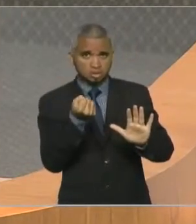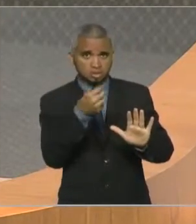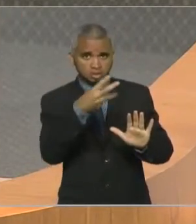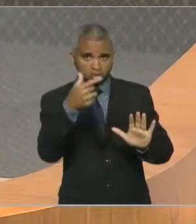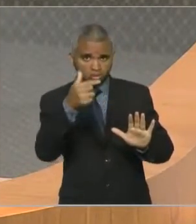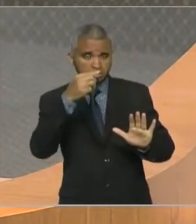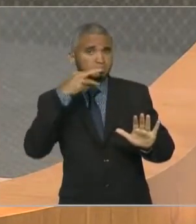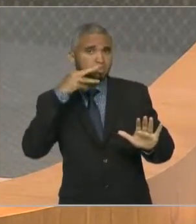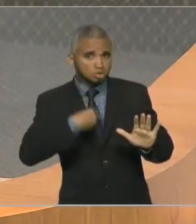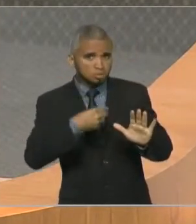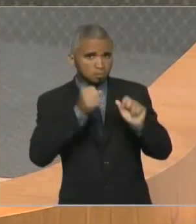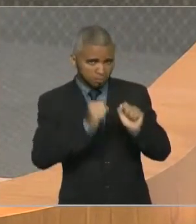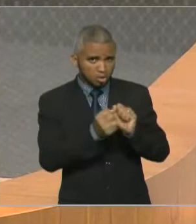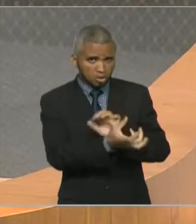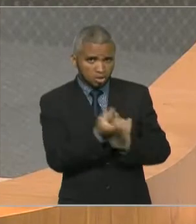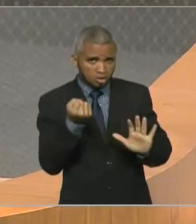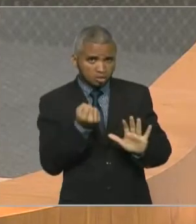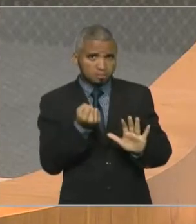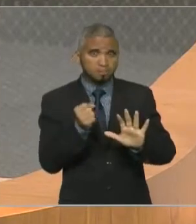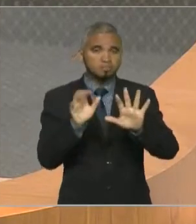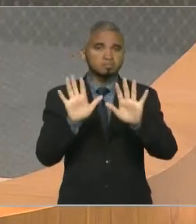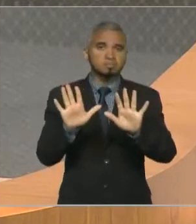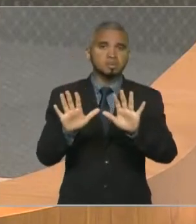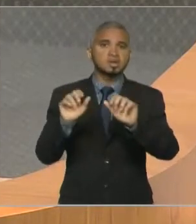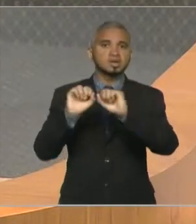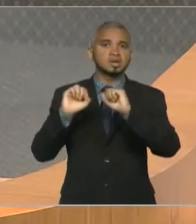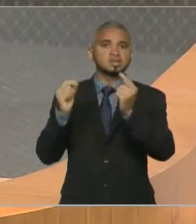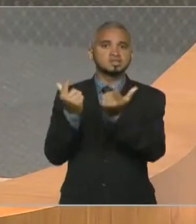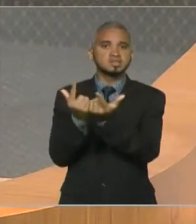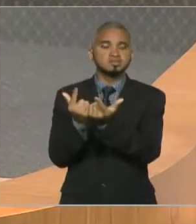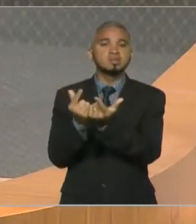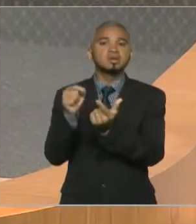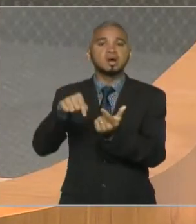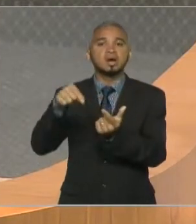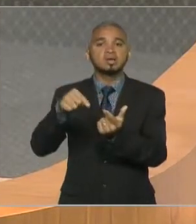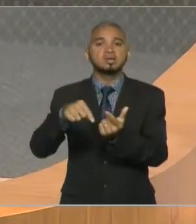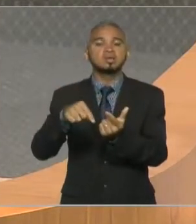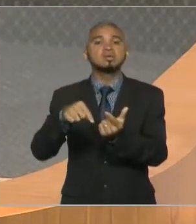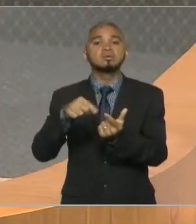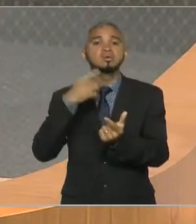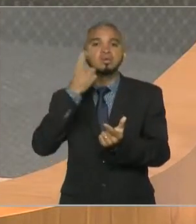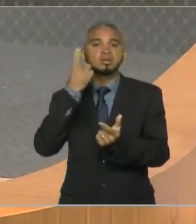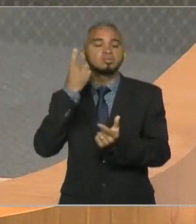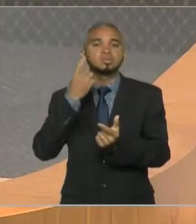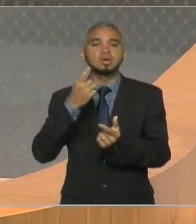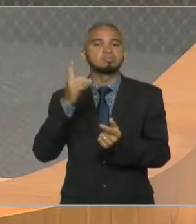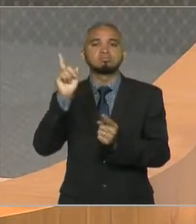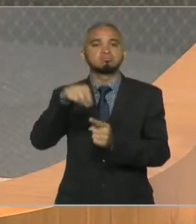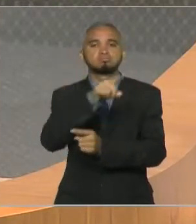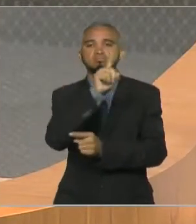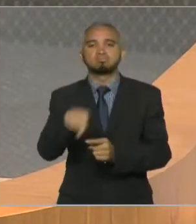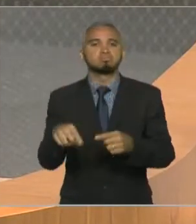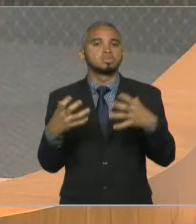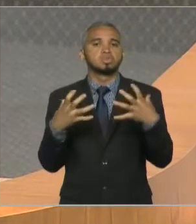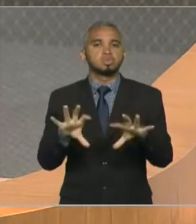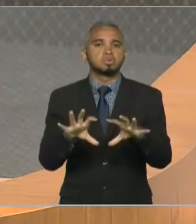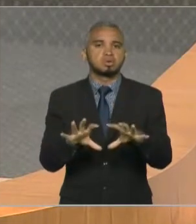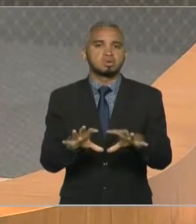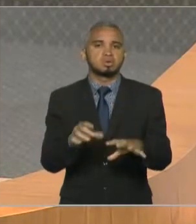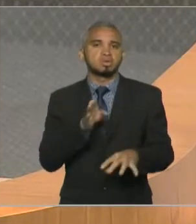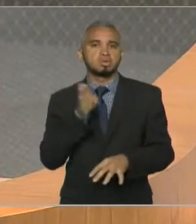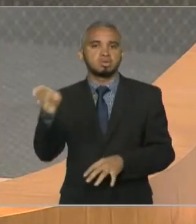remanejado. Infelizmente, a Assembleia Legislativa do Maranhão negou a ida dessa consulta ao Tribunal de Contas do Estado, mas